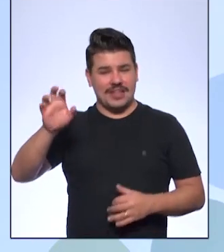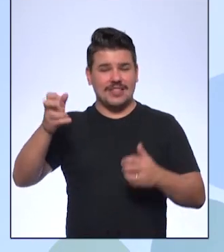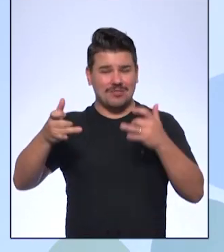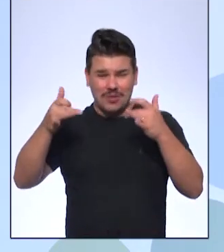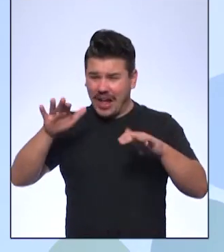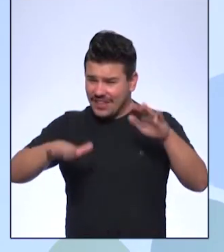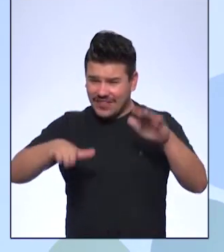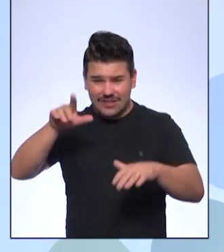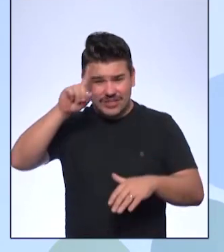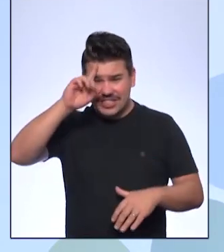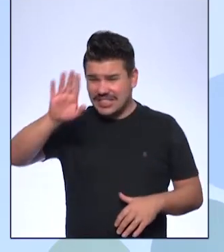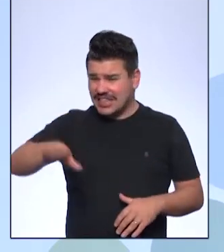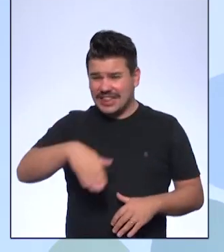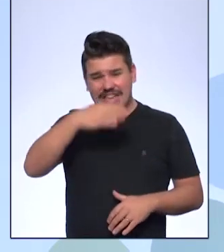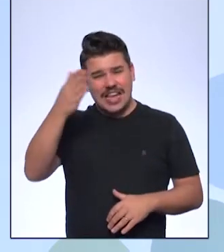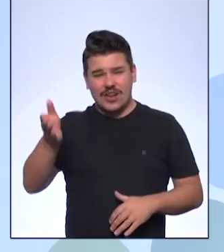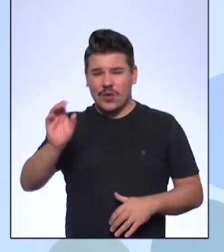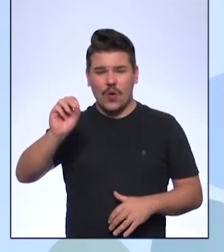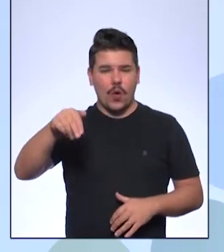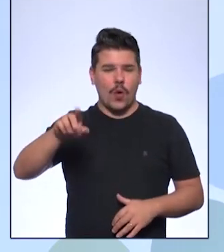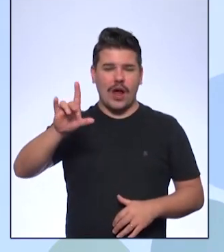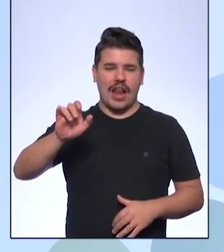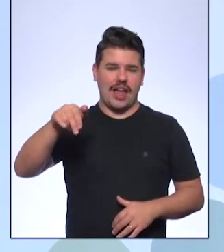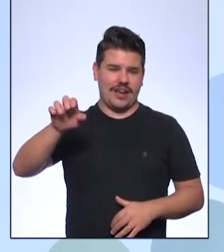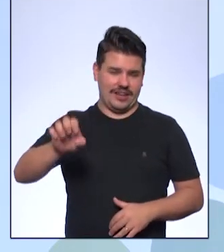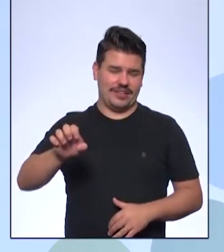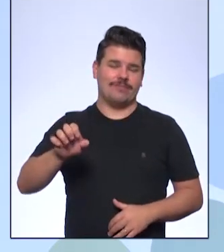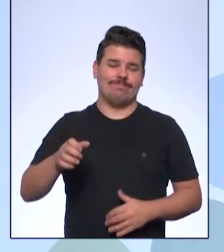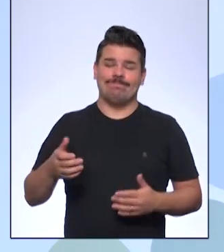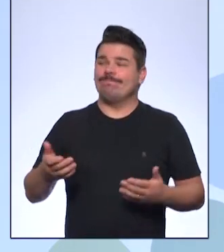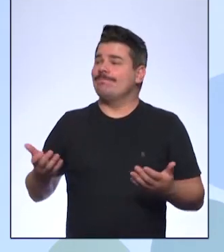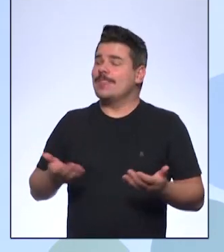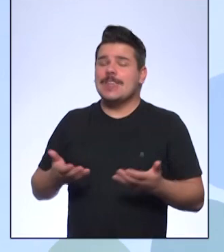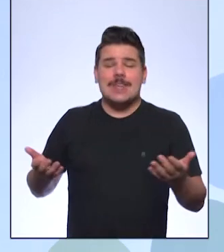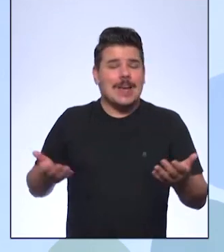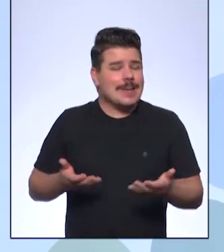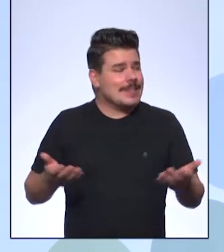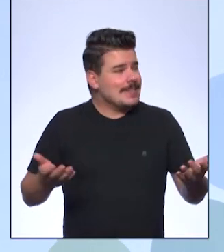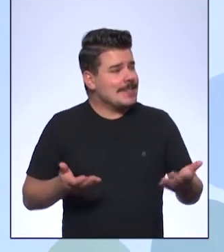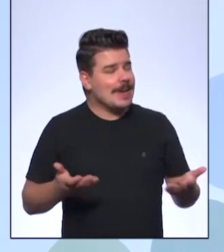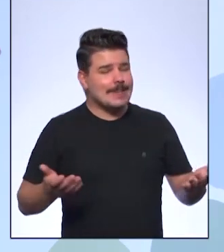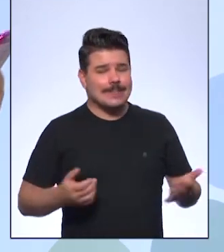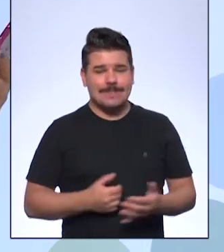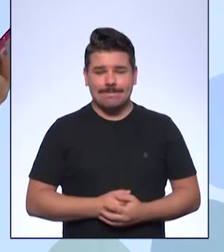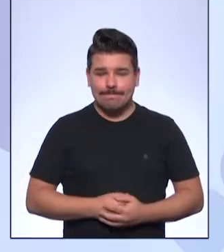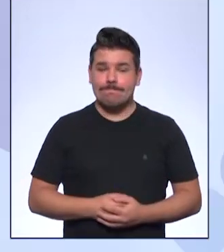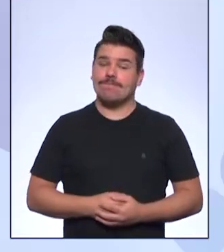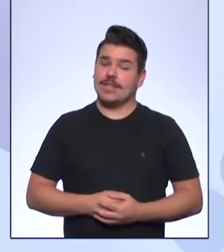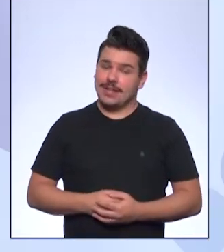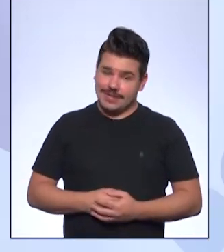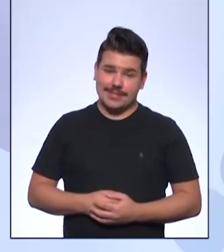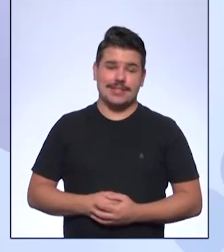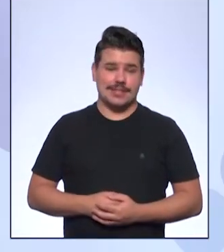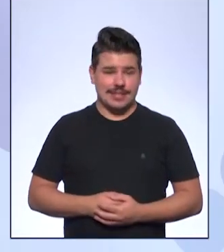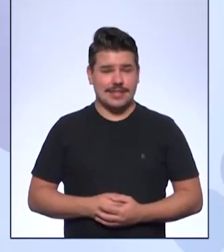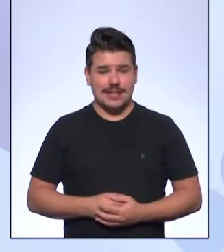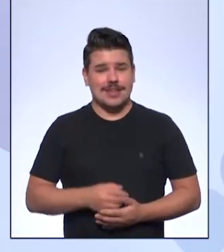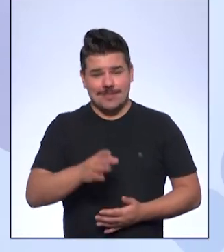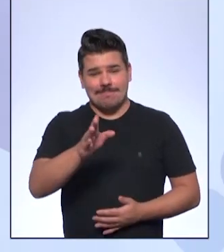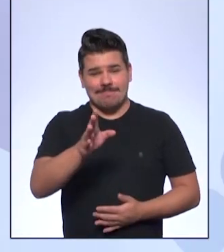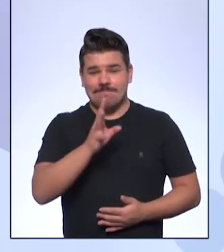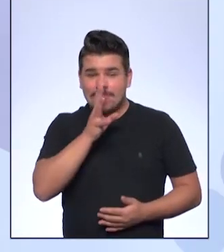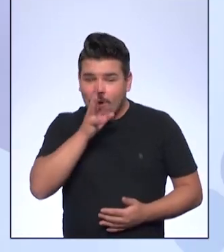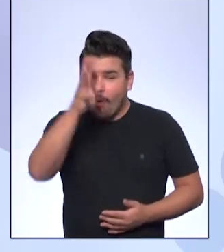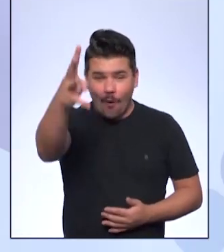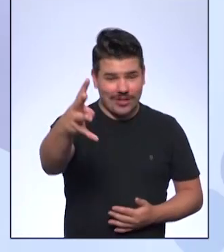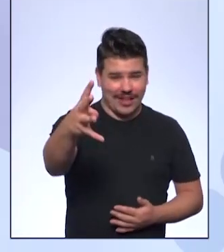dia inteiro online. E aí, Fabi? Então, a realidade é que não julgo,